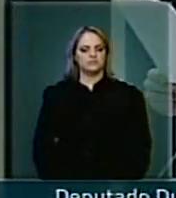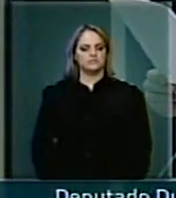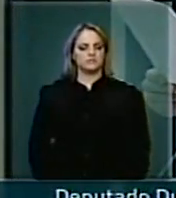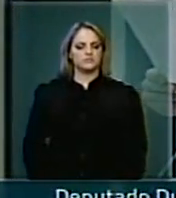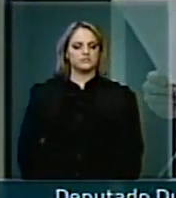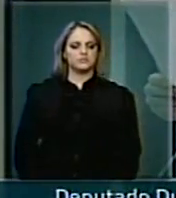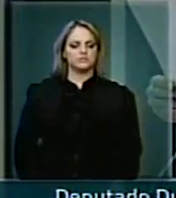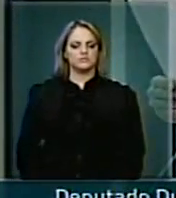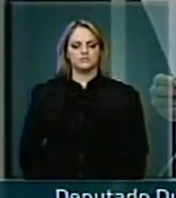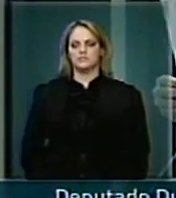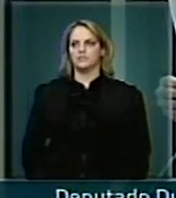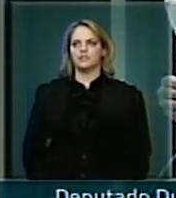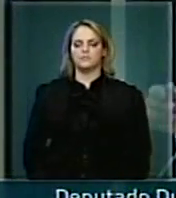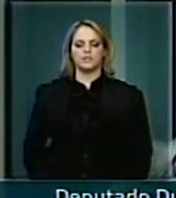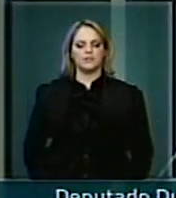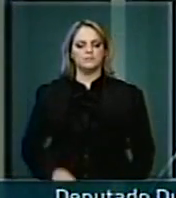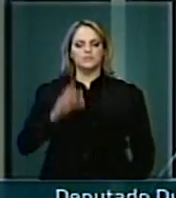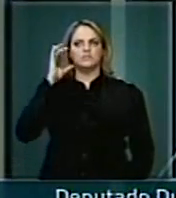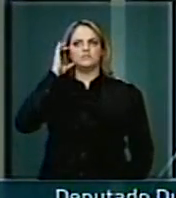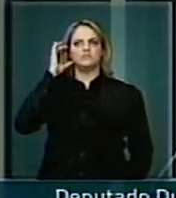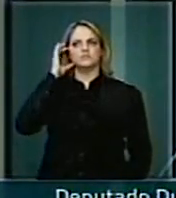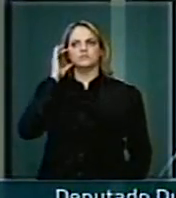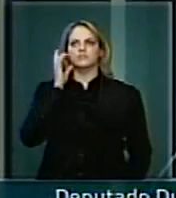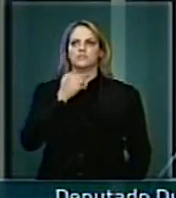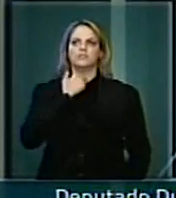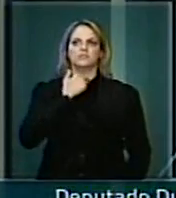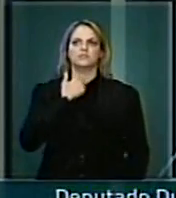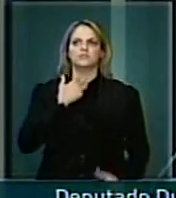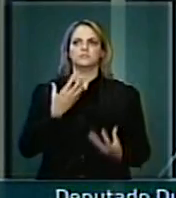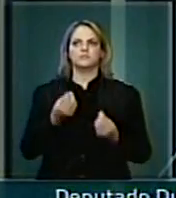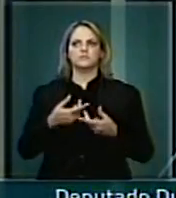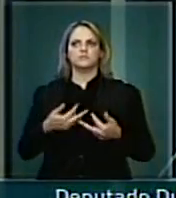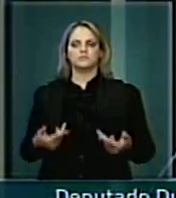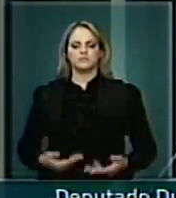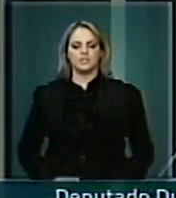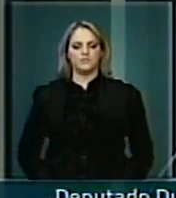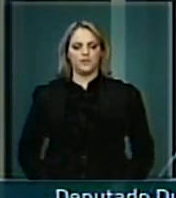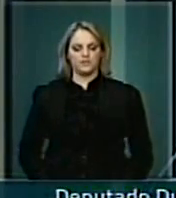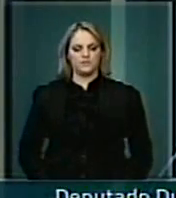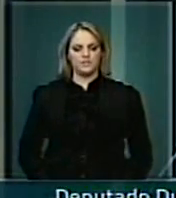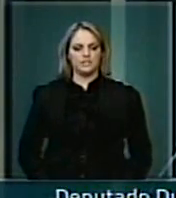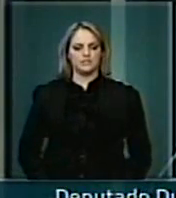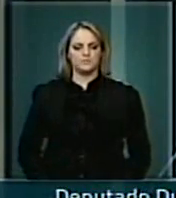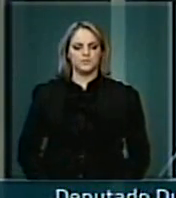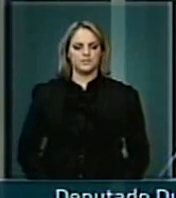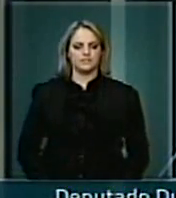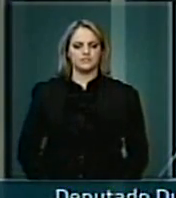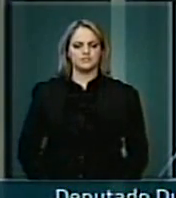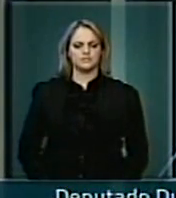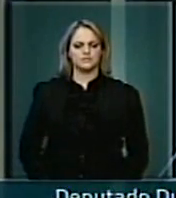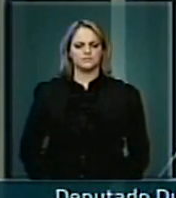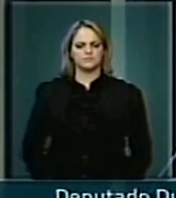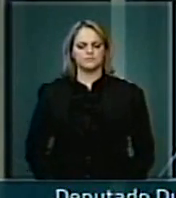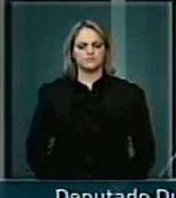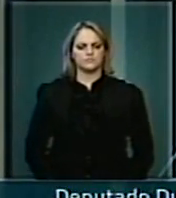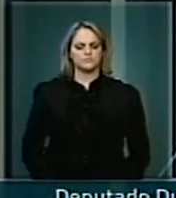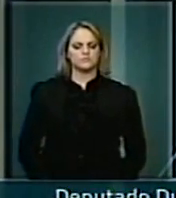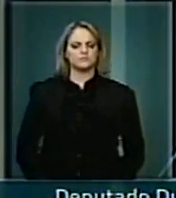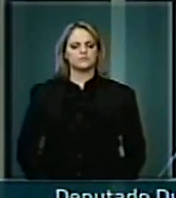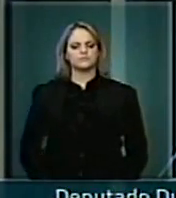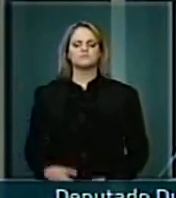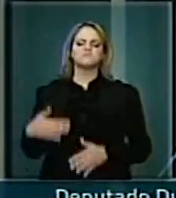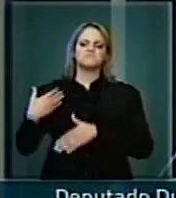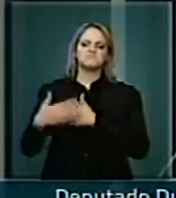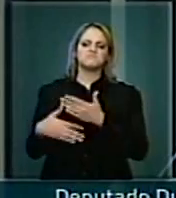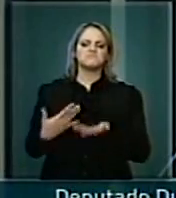nada. A presidente Dilma está mais ocupada em estancar as crises do que administrar o país. E enquanto